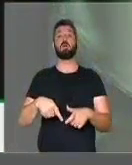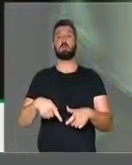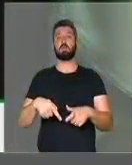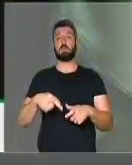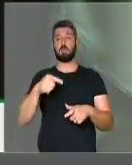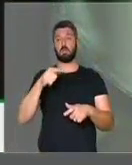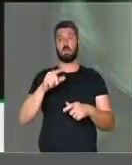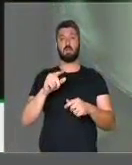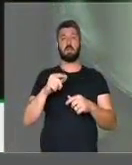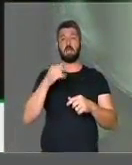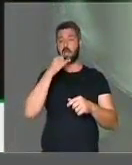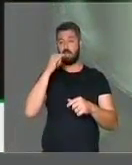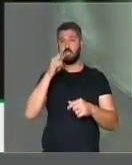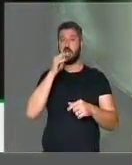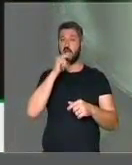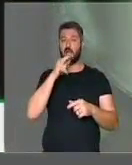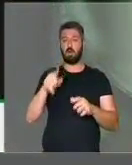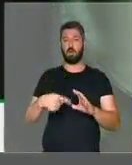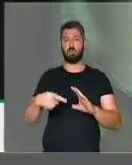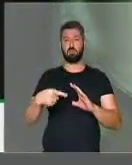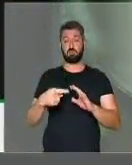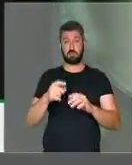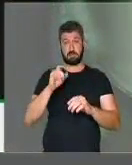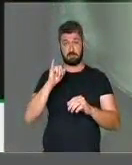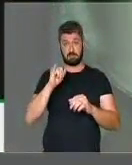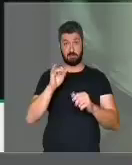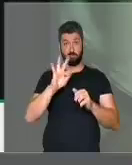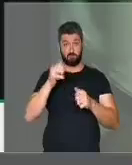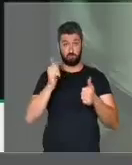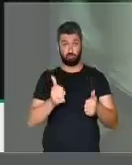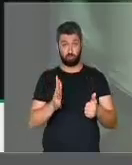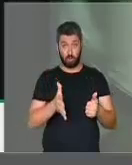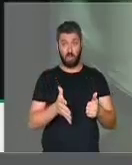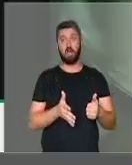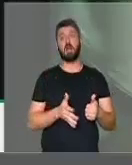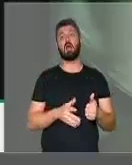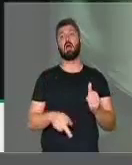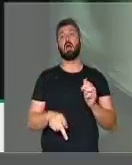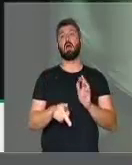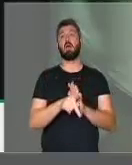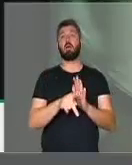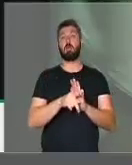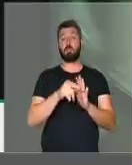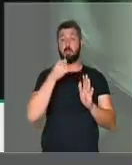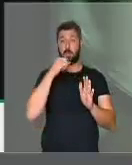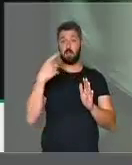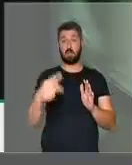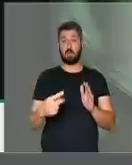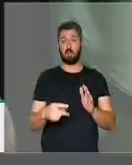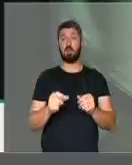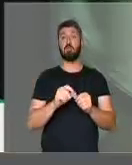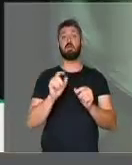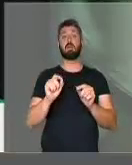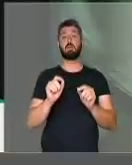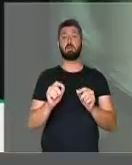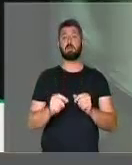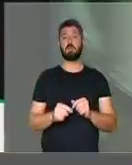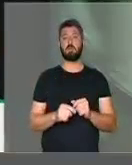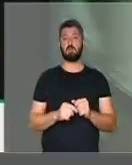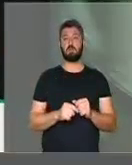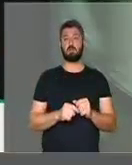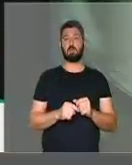uma hidroelétrica para, na época que estiver funcionando, a própria energia vai fazer com que